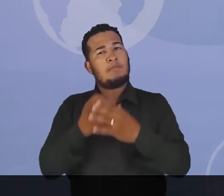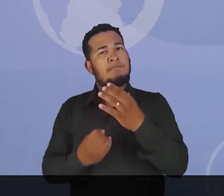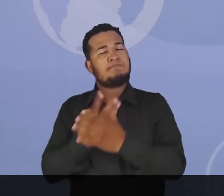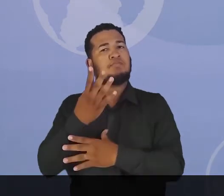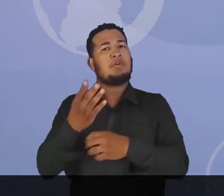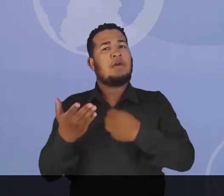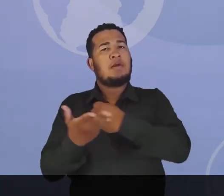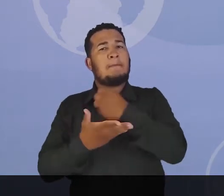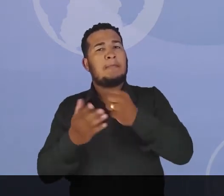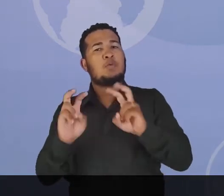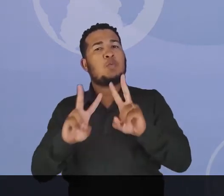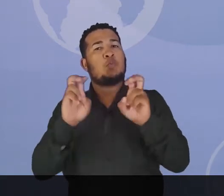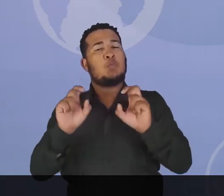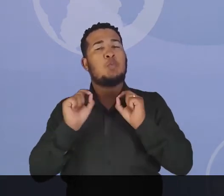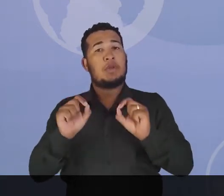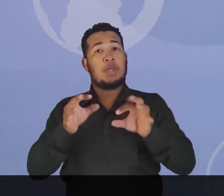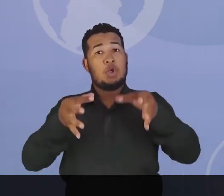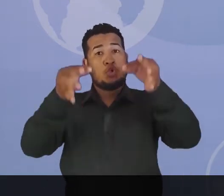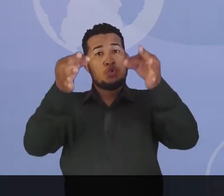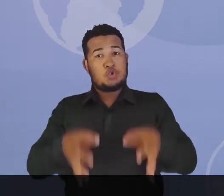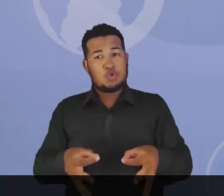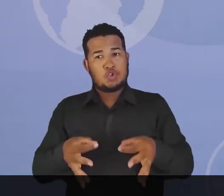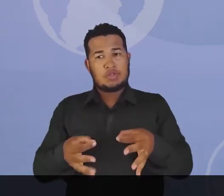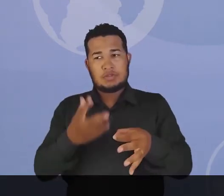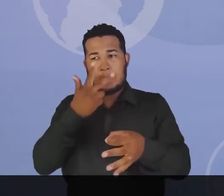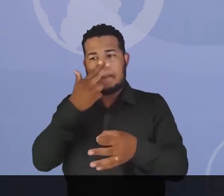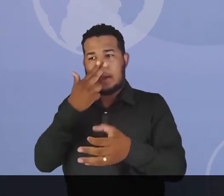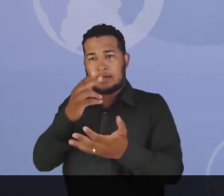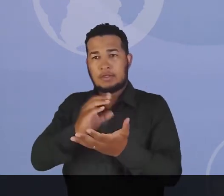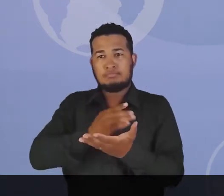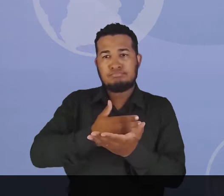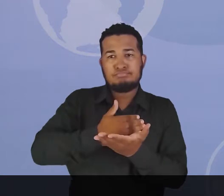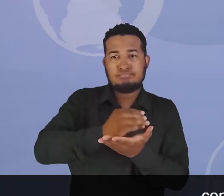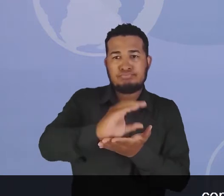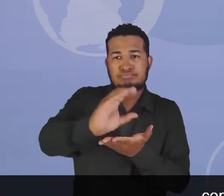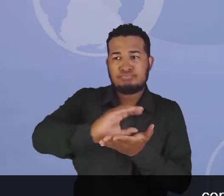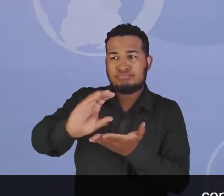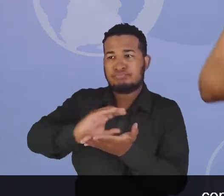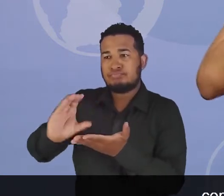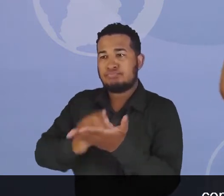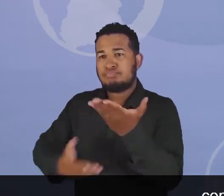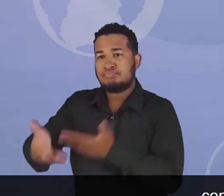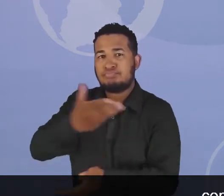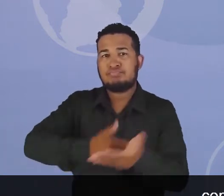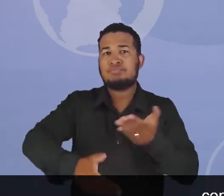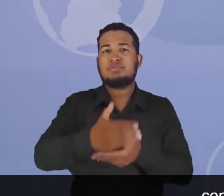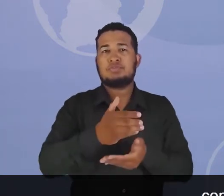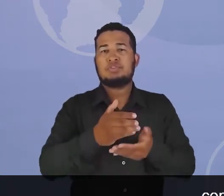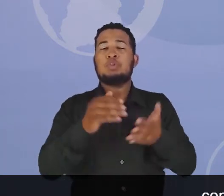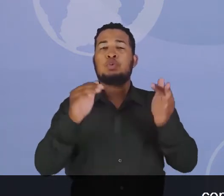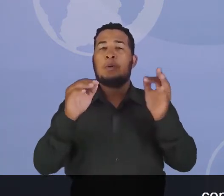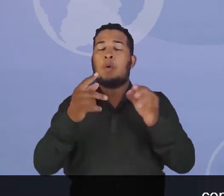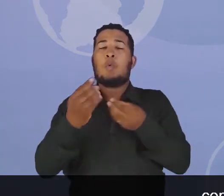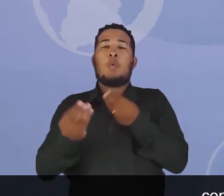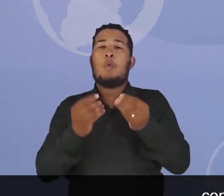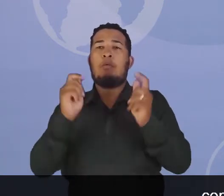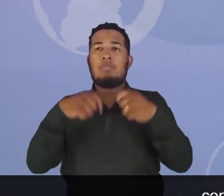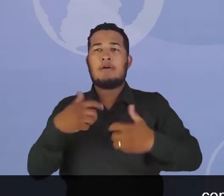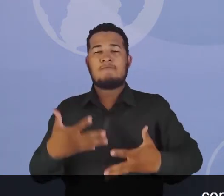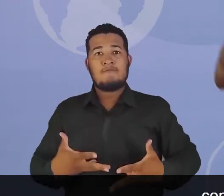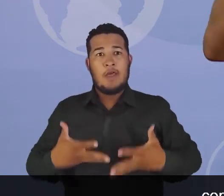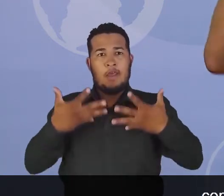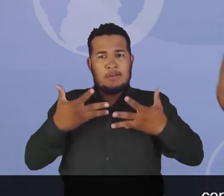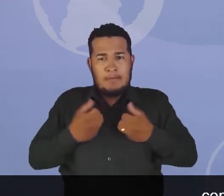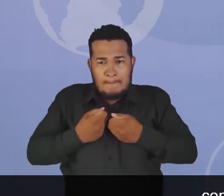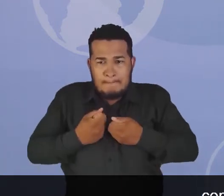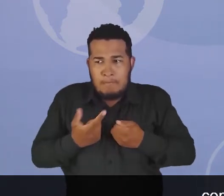que chamamos de justiça distributiva. A pergunta é, como a gente distribui esses